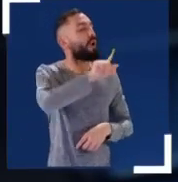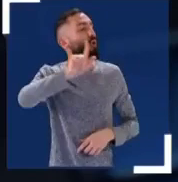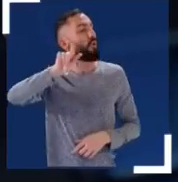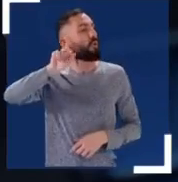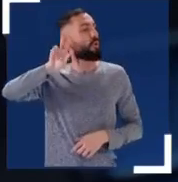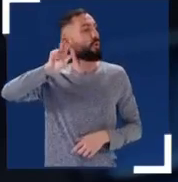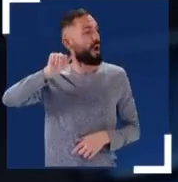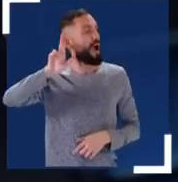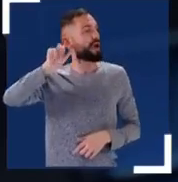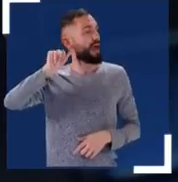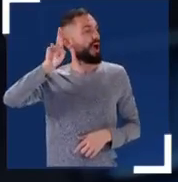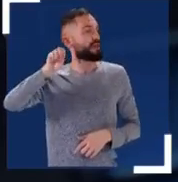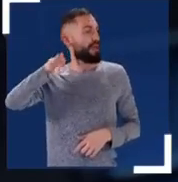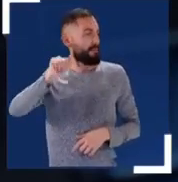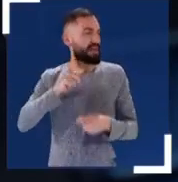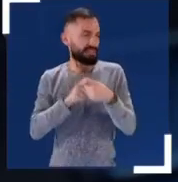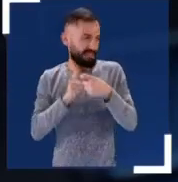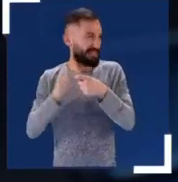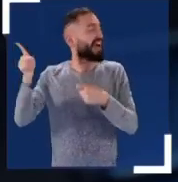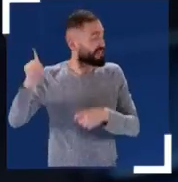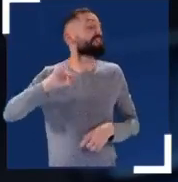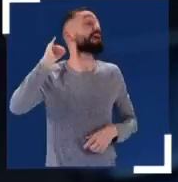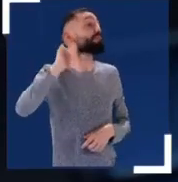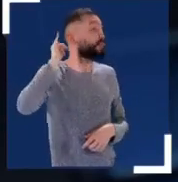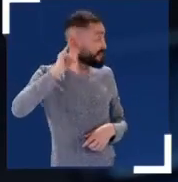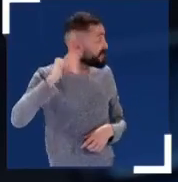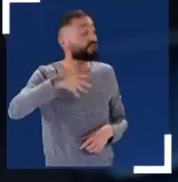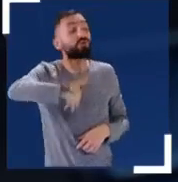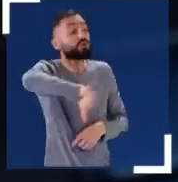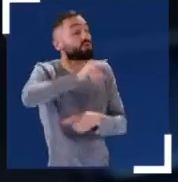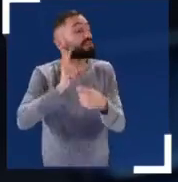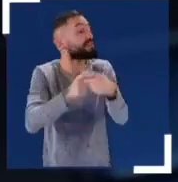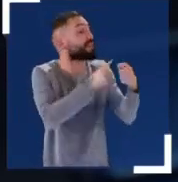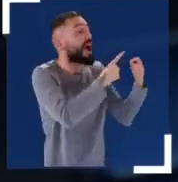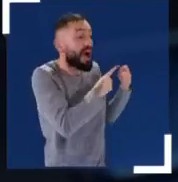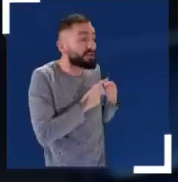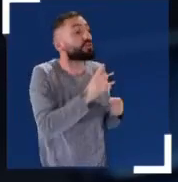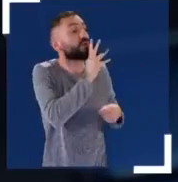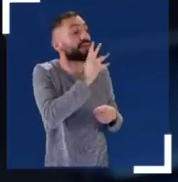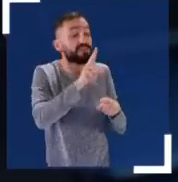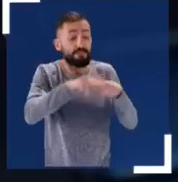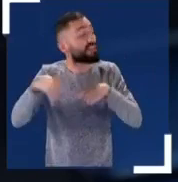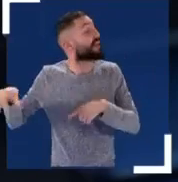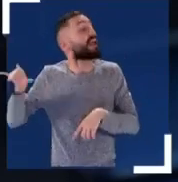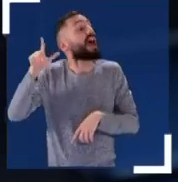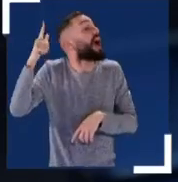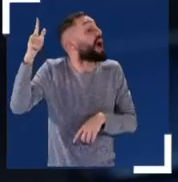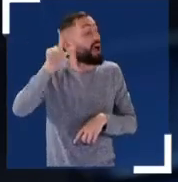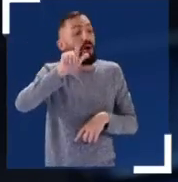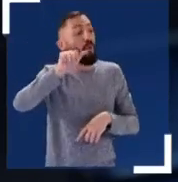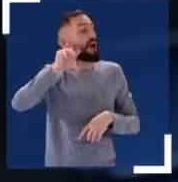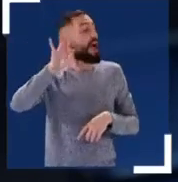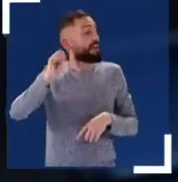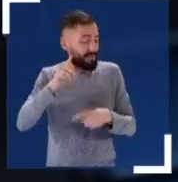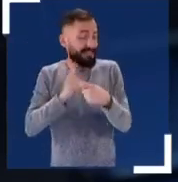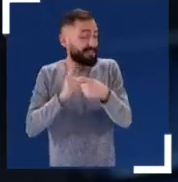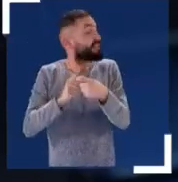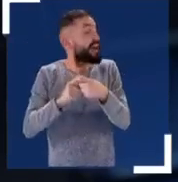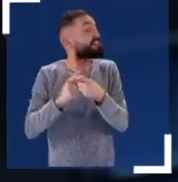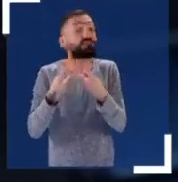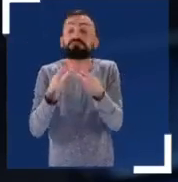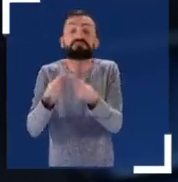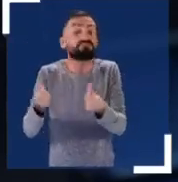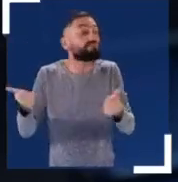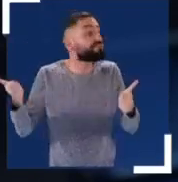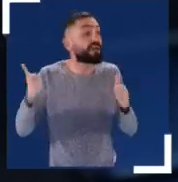que é uma referência importante ali para todas as cidades, porque conseguiu evitar bastante a criminalidade com o monitoramento. Aí